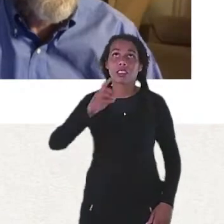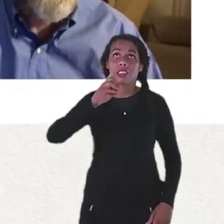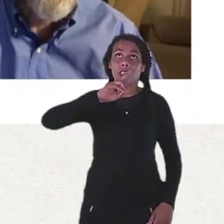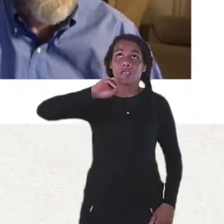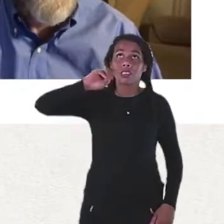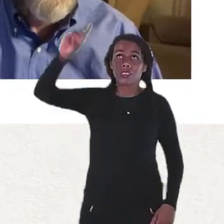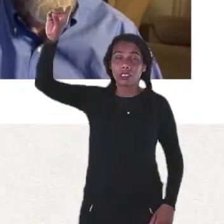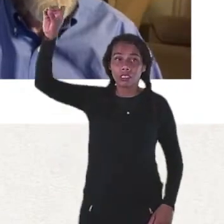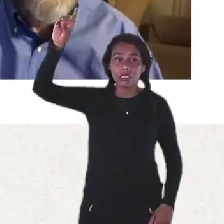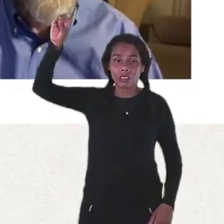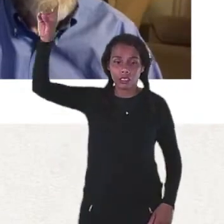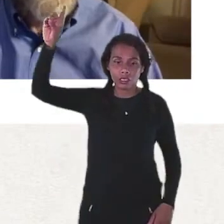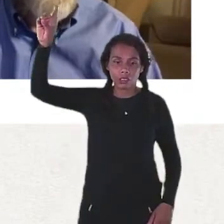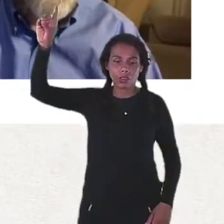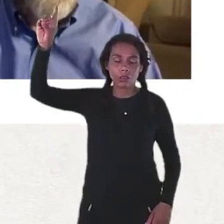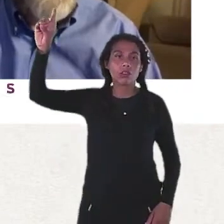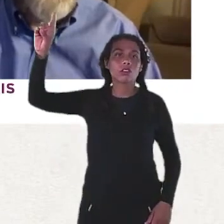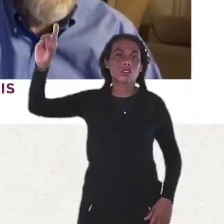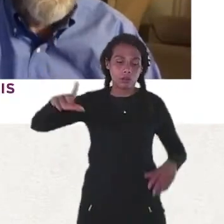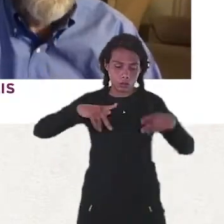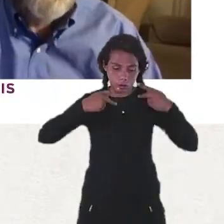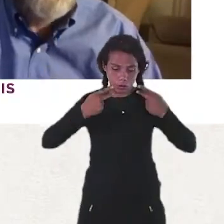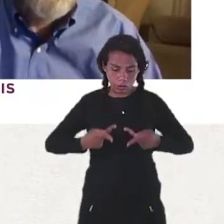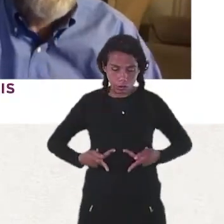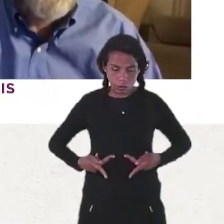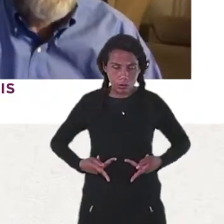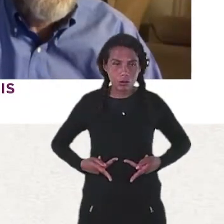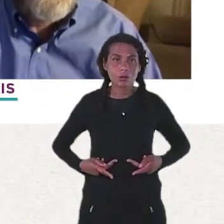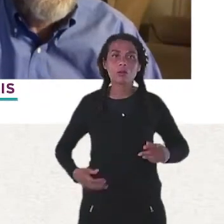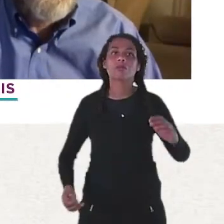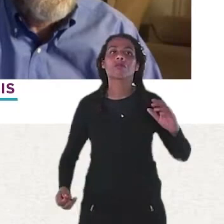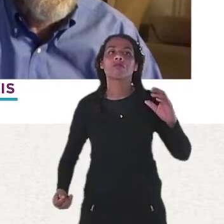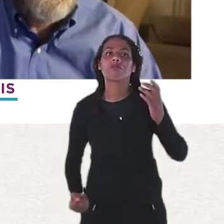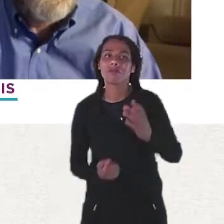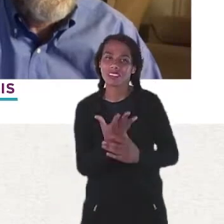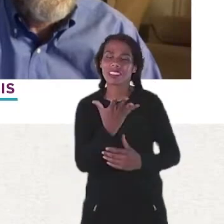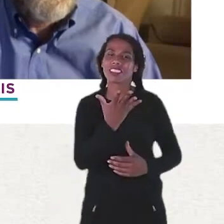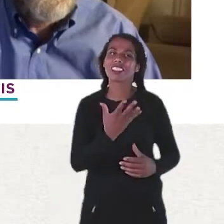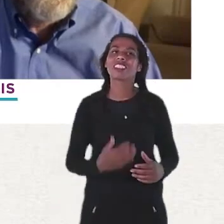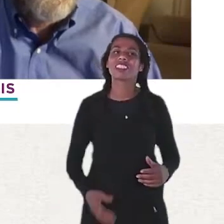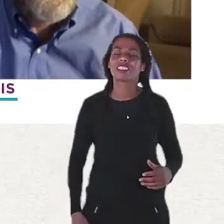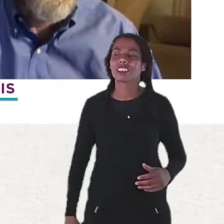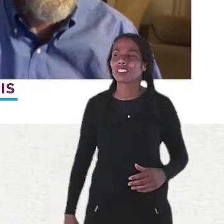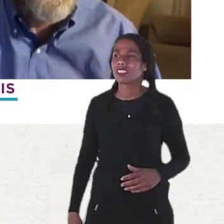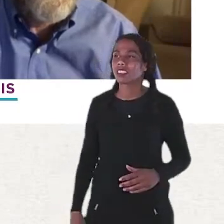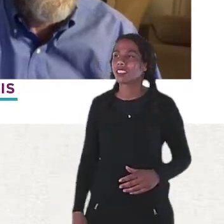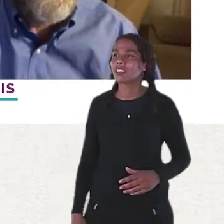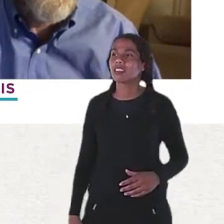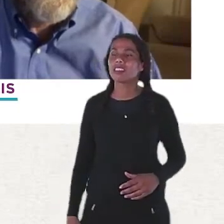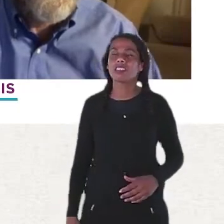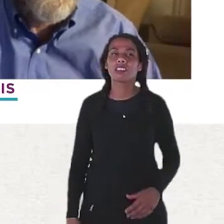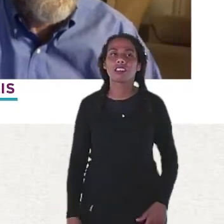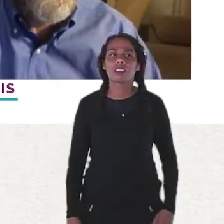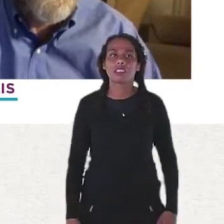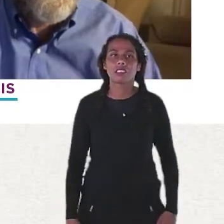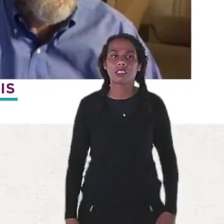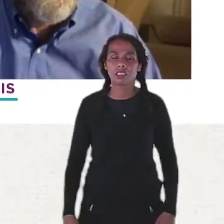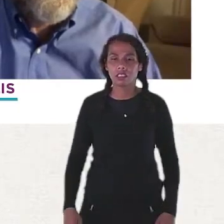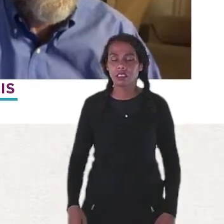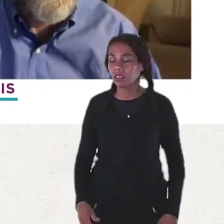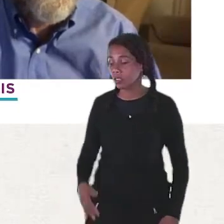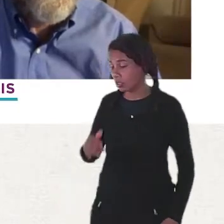cara. Mas, enfim, eu quero te perguntar o seguinte. Eu inventei agora a teologia